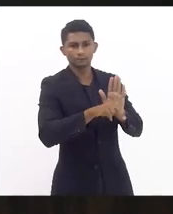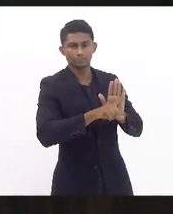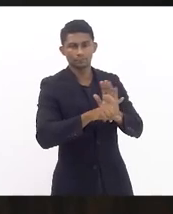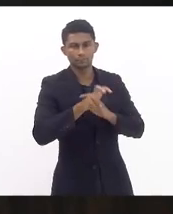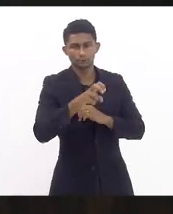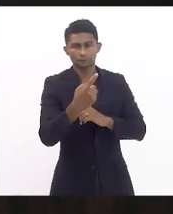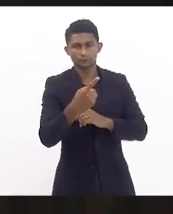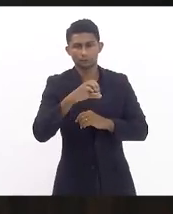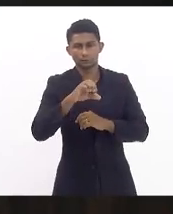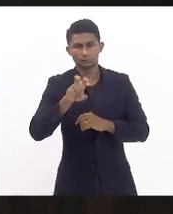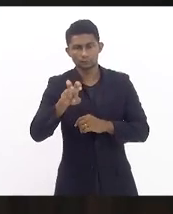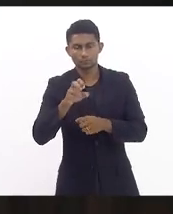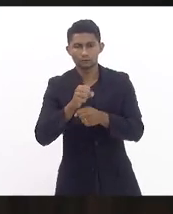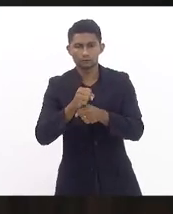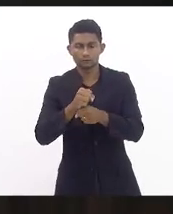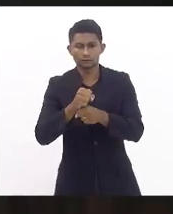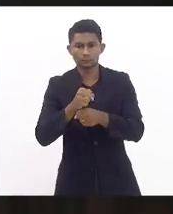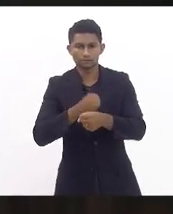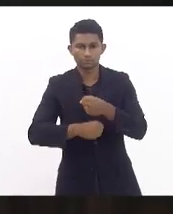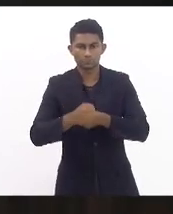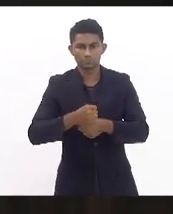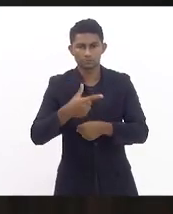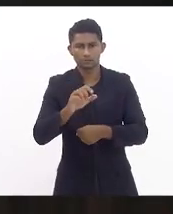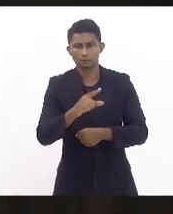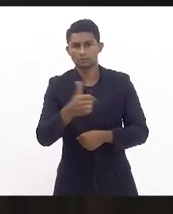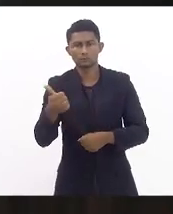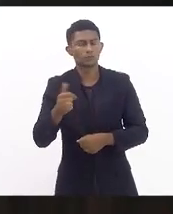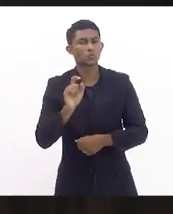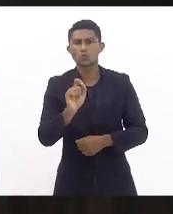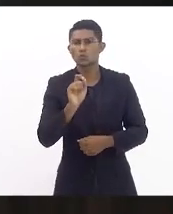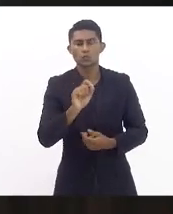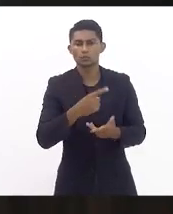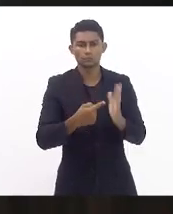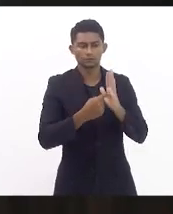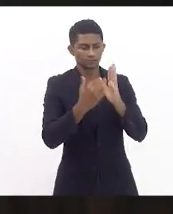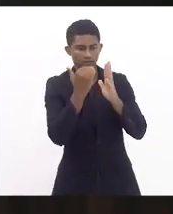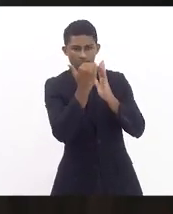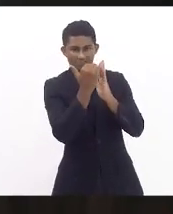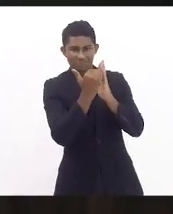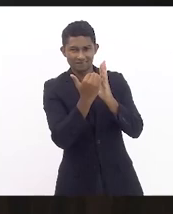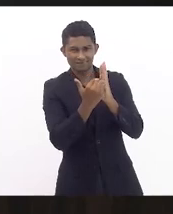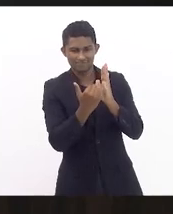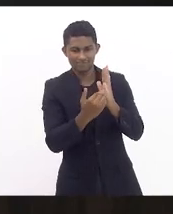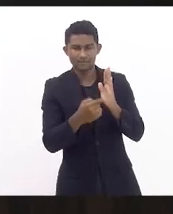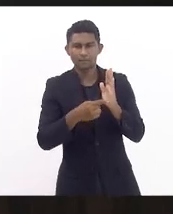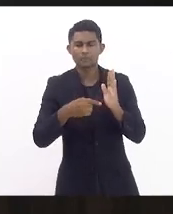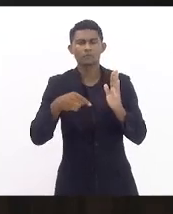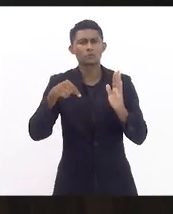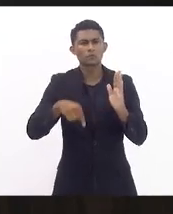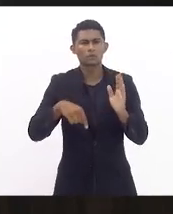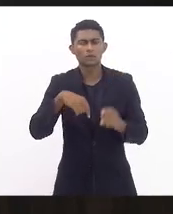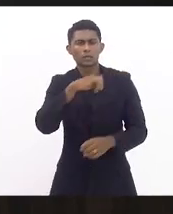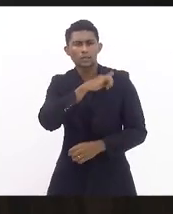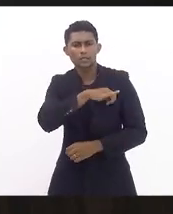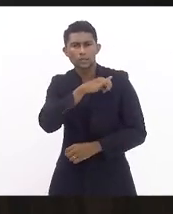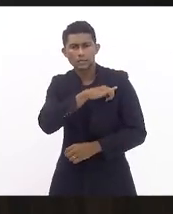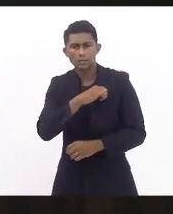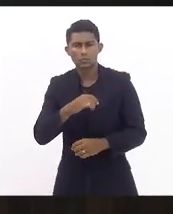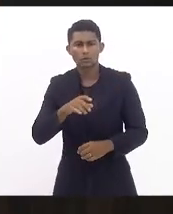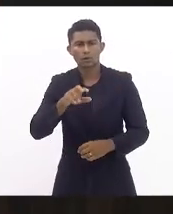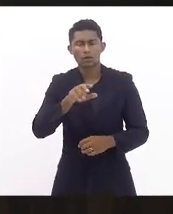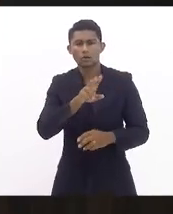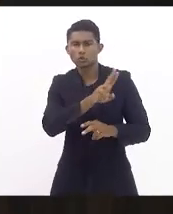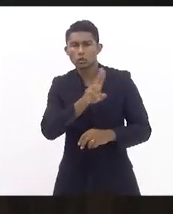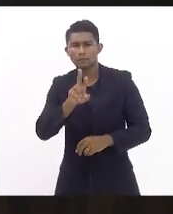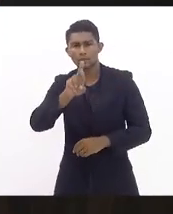21, de autoria do deputado Valdo Ceasa, dispõe sobre a criação do programa Reaproveita Rio, no âmbito do Estado do Rio de Janeiro e das outras